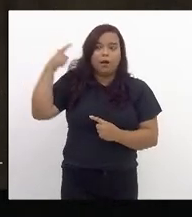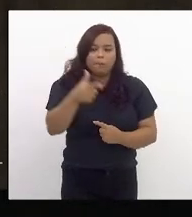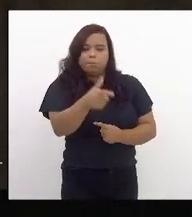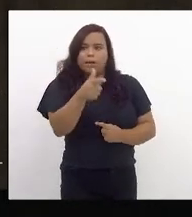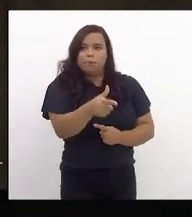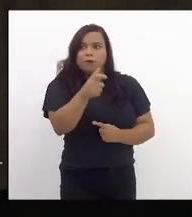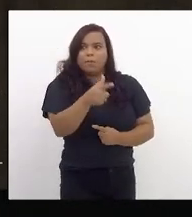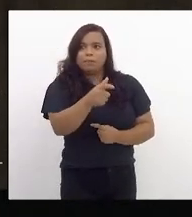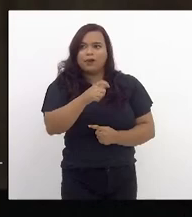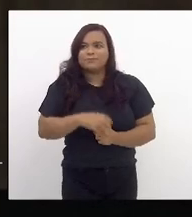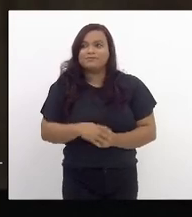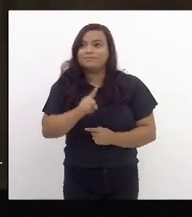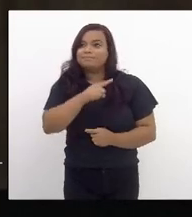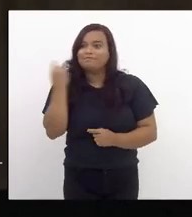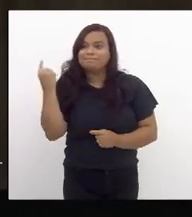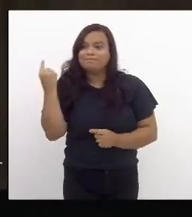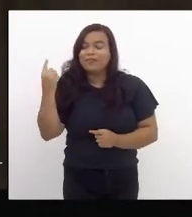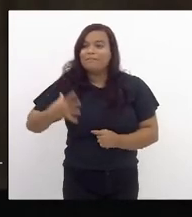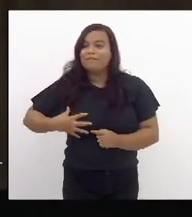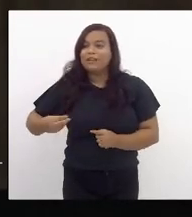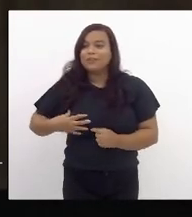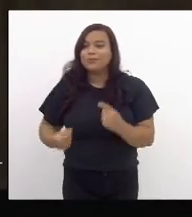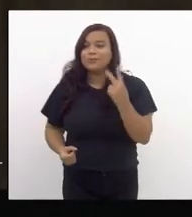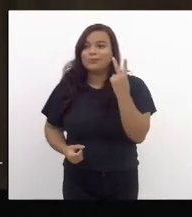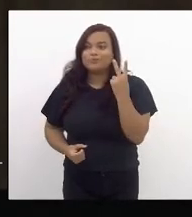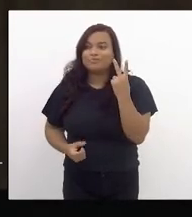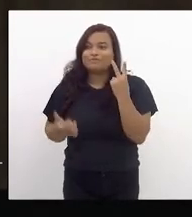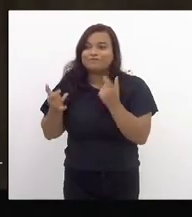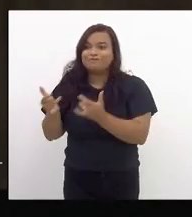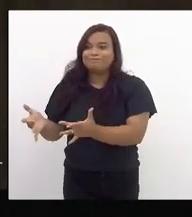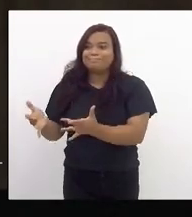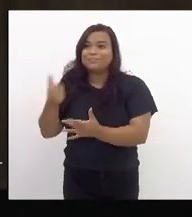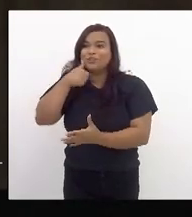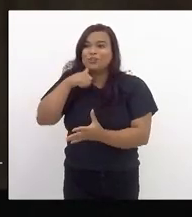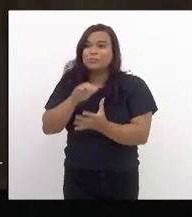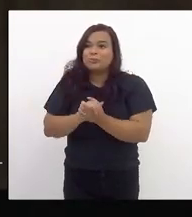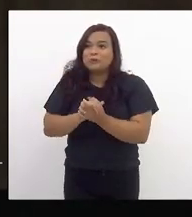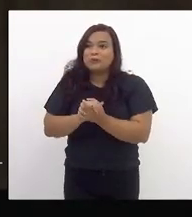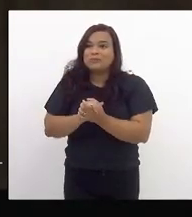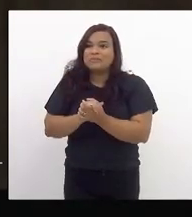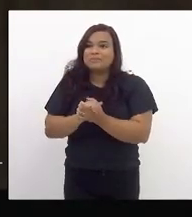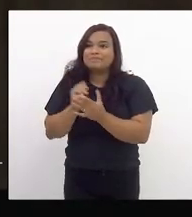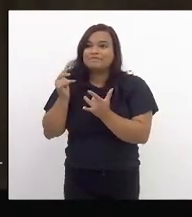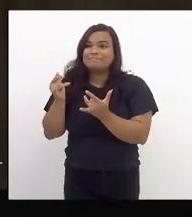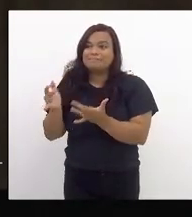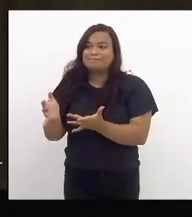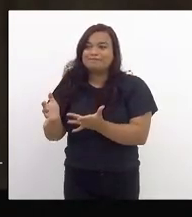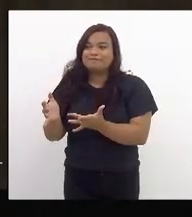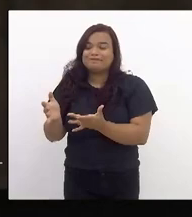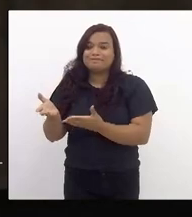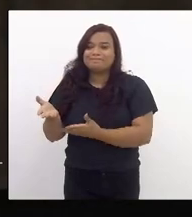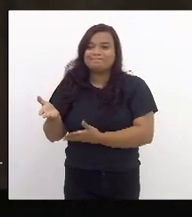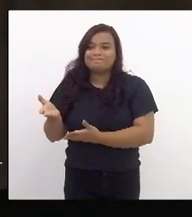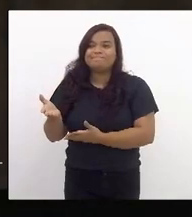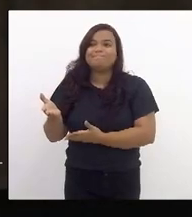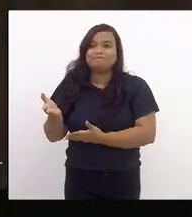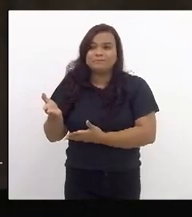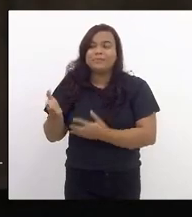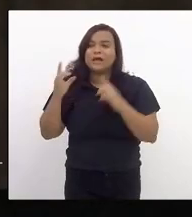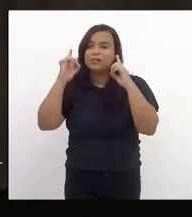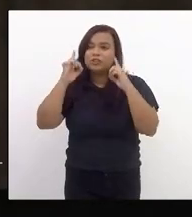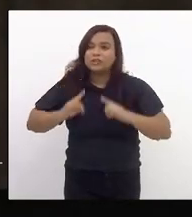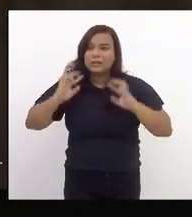Ele deixa dois filhos e uma esposa. A Comissão de Direitos Humanos da